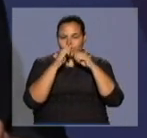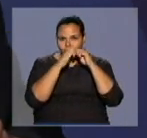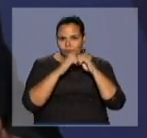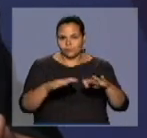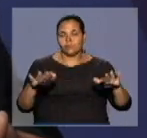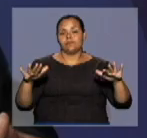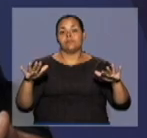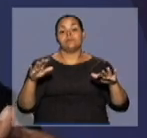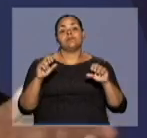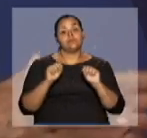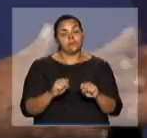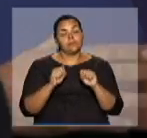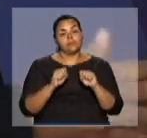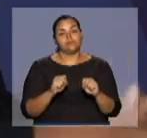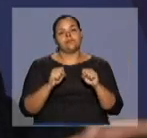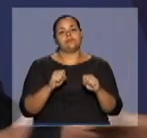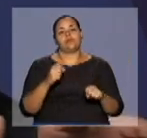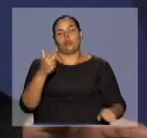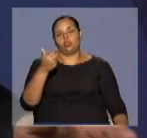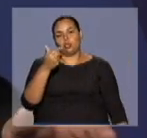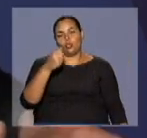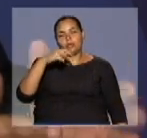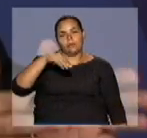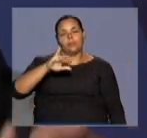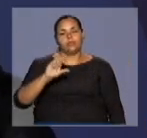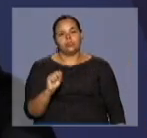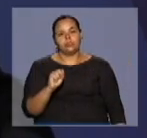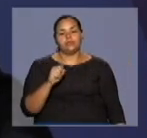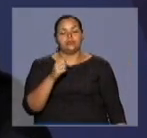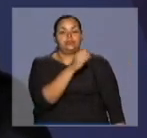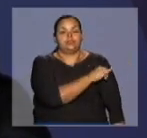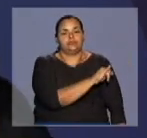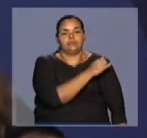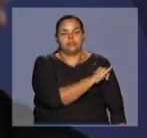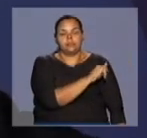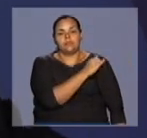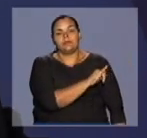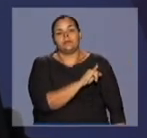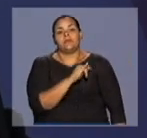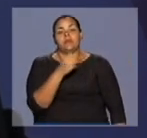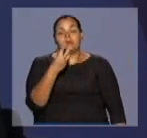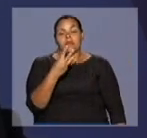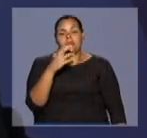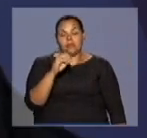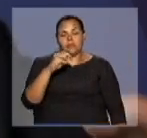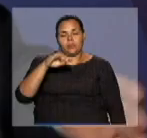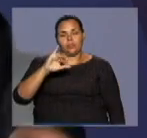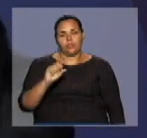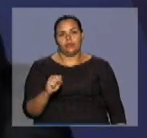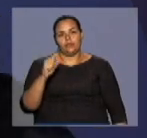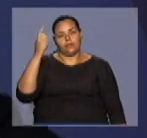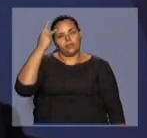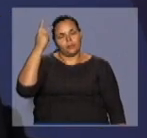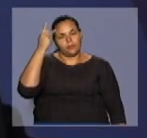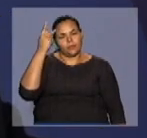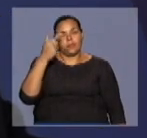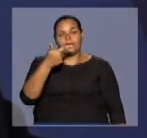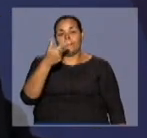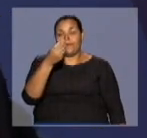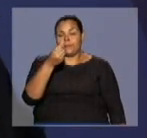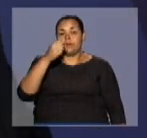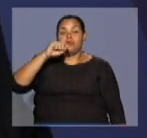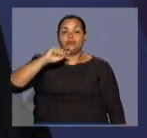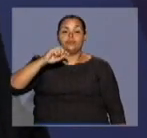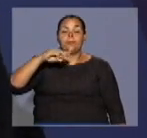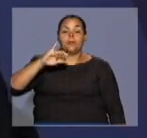falando aqui de 12 milhões de pessoas para vacinar no Rio de Janeiro, 30 milhões para vacinar em São Paulo, 20 milhões